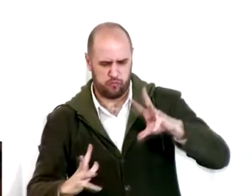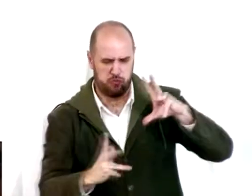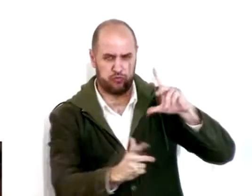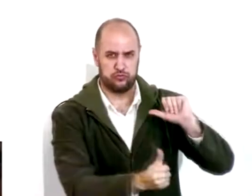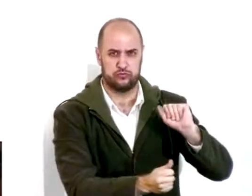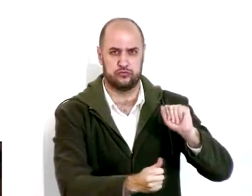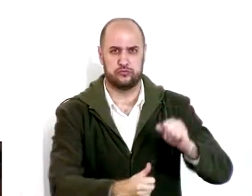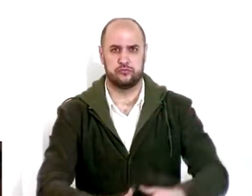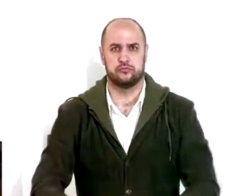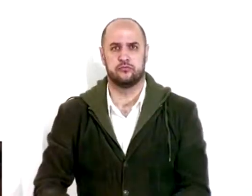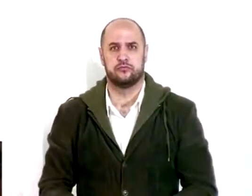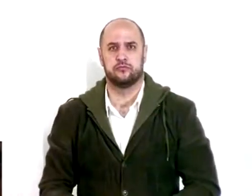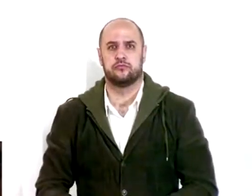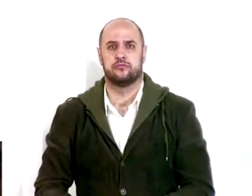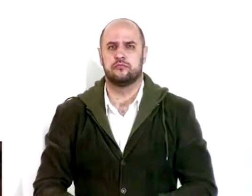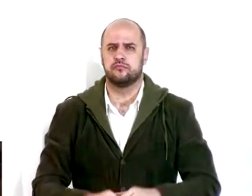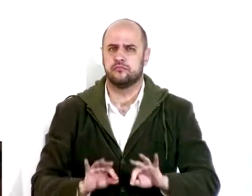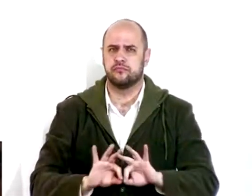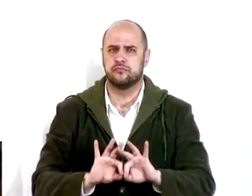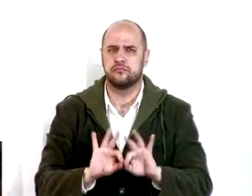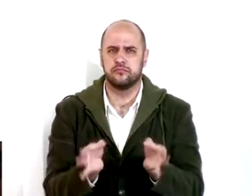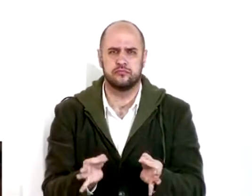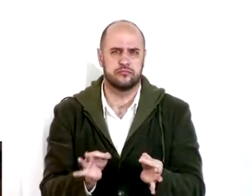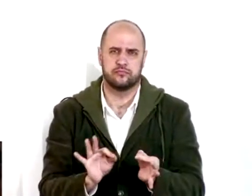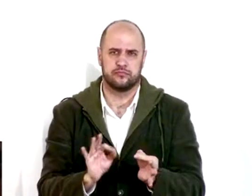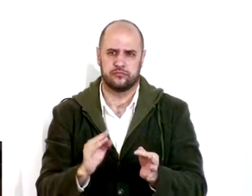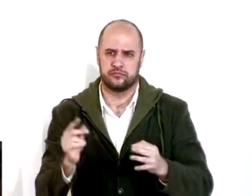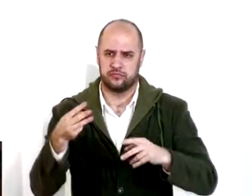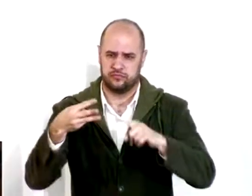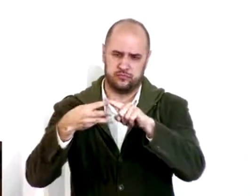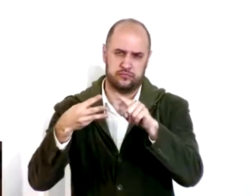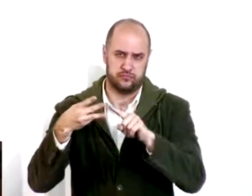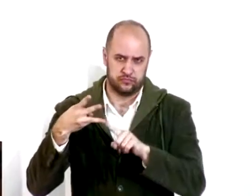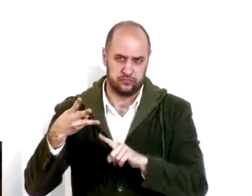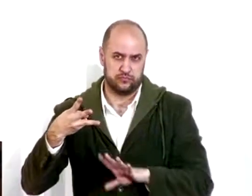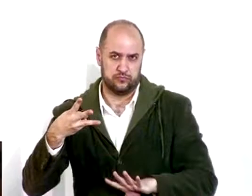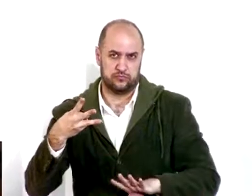universal. Bem simples a divisão e o ensino do